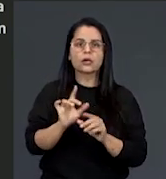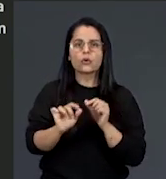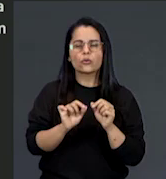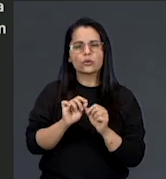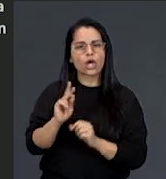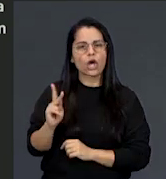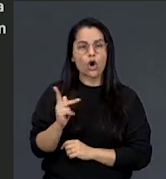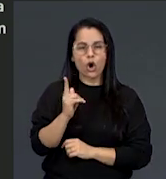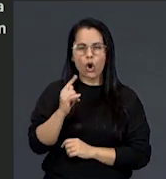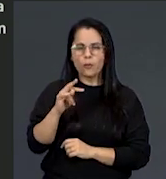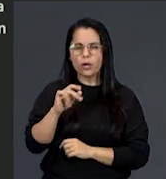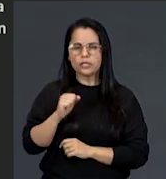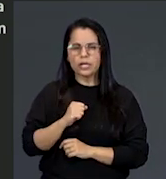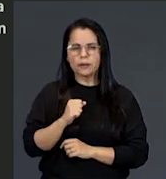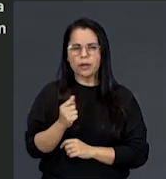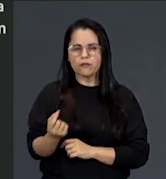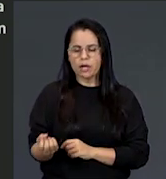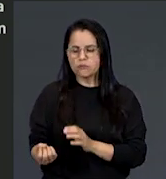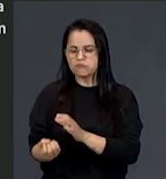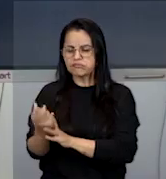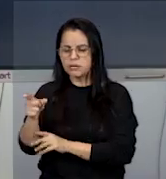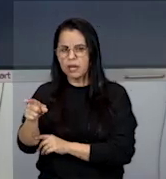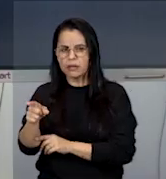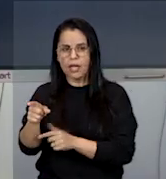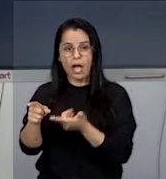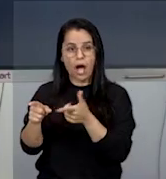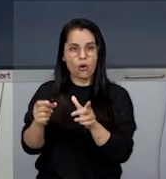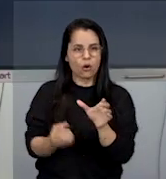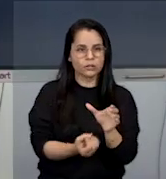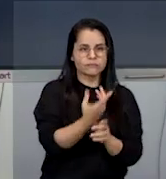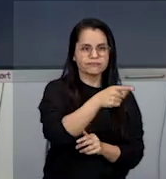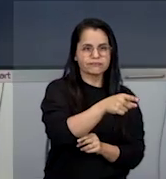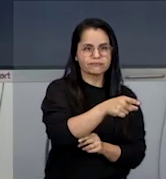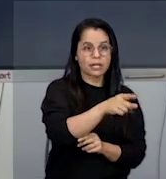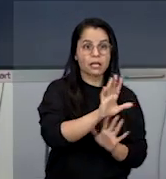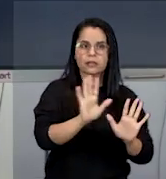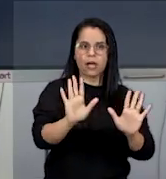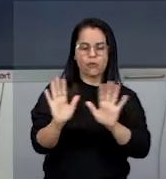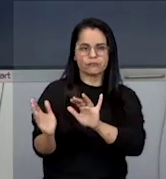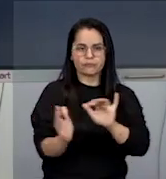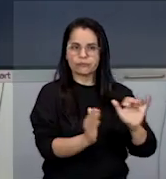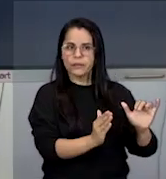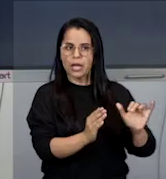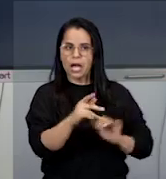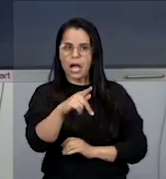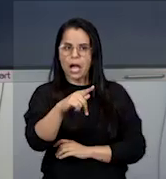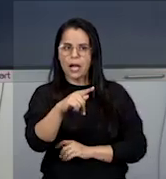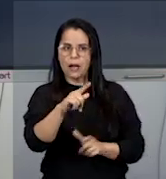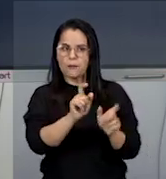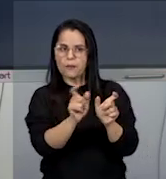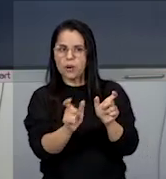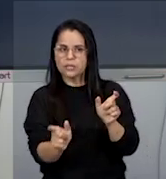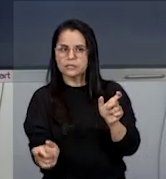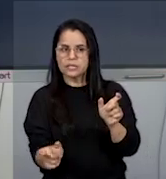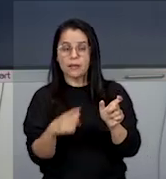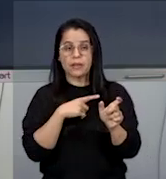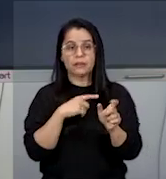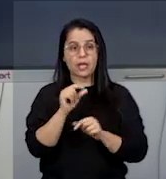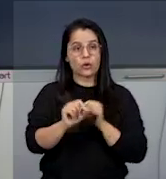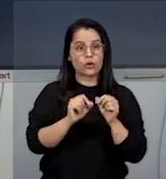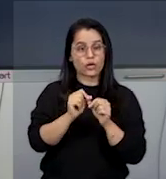uma veio de um lugar, outra veio de outro. A polissêmica não. Ela veio de uma origem só, mas ela foi pegando